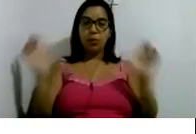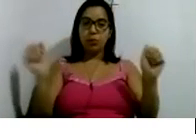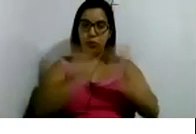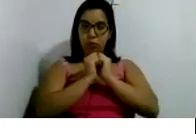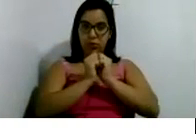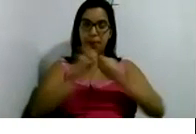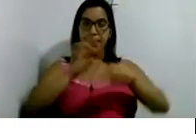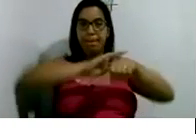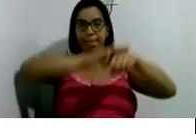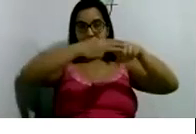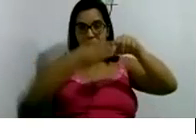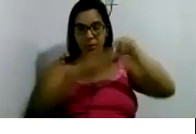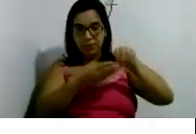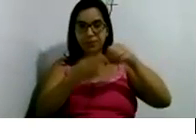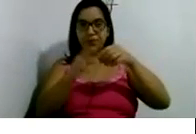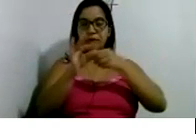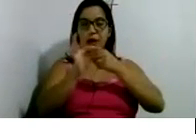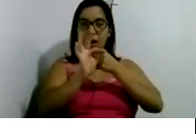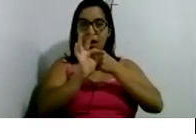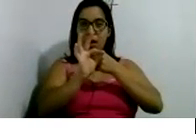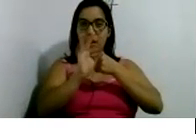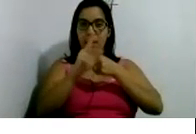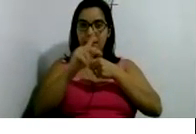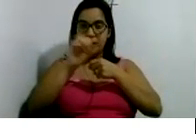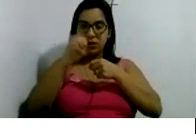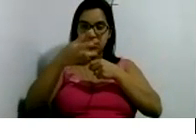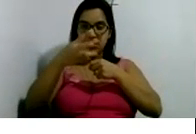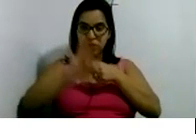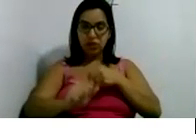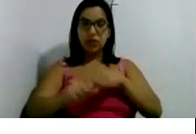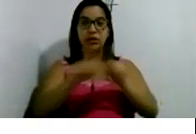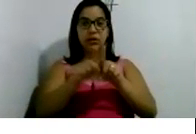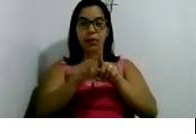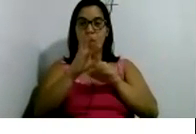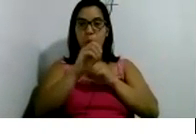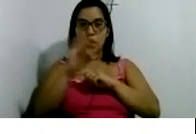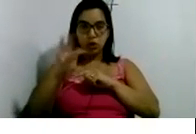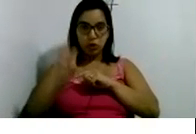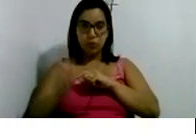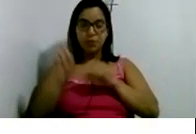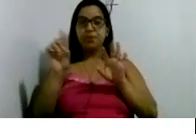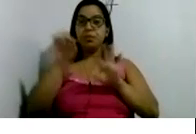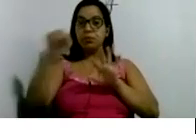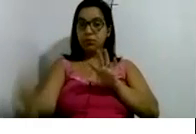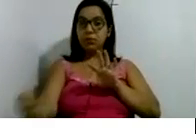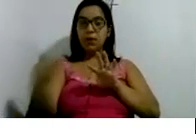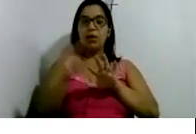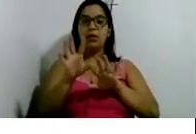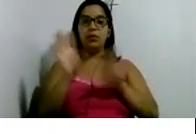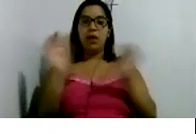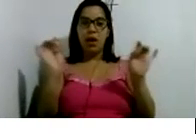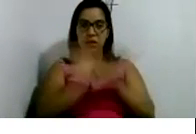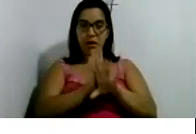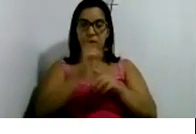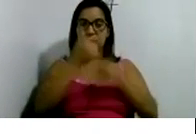membrana plasmática do espermatozoide e do oócito. Com isso, o oócito vai terminar a sua